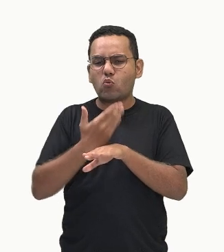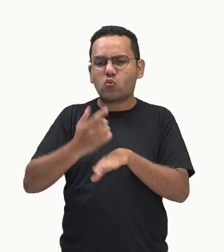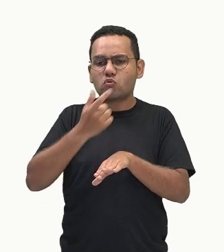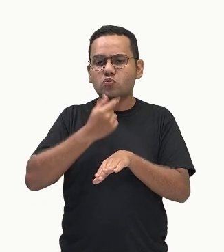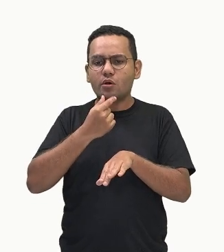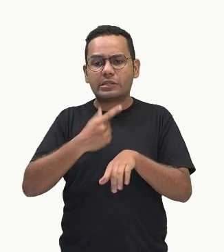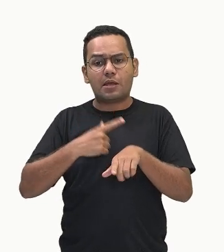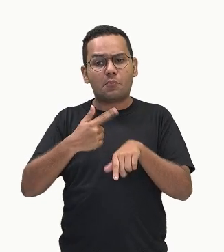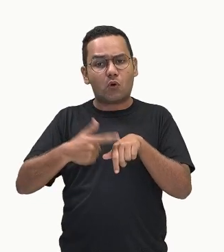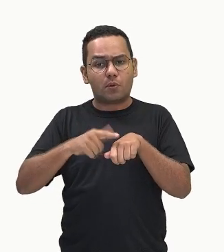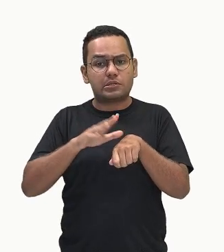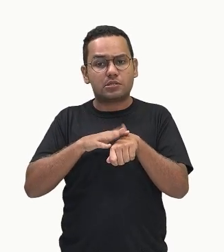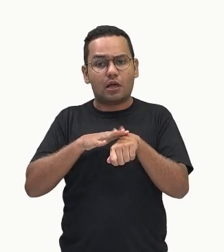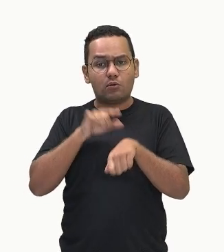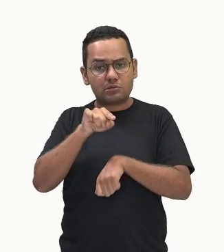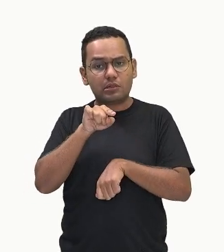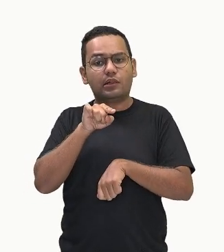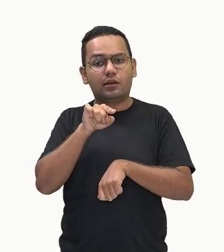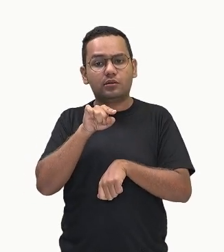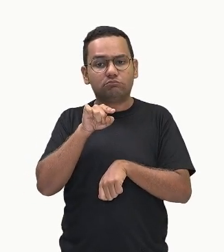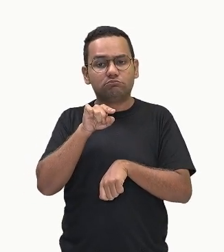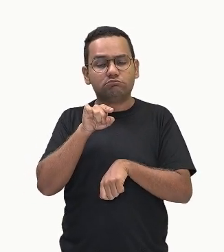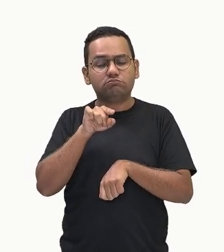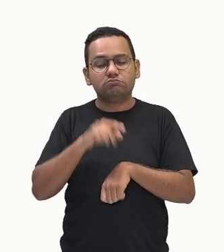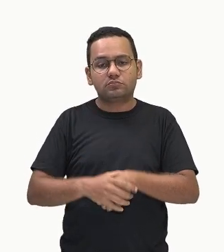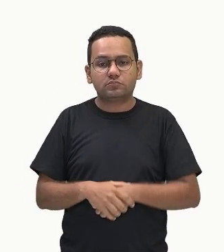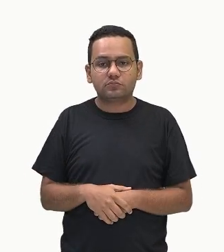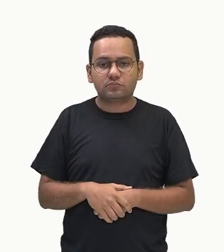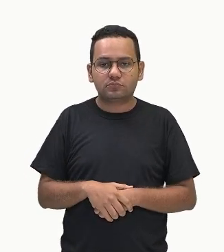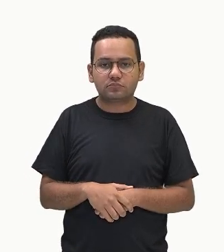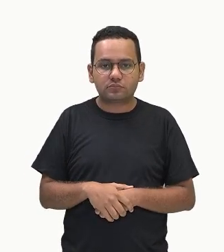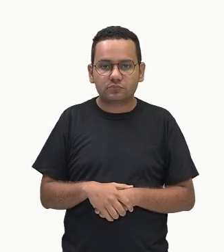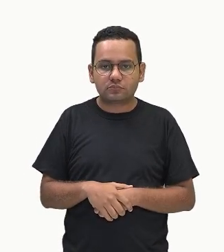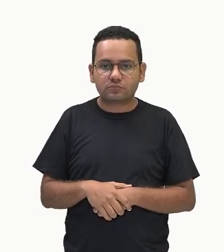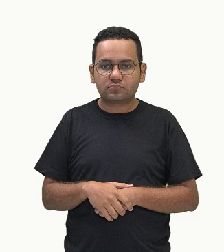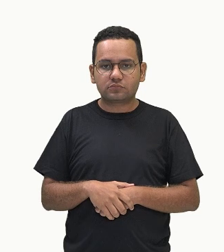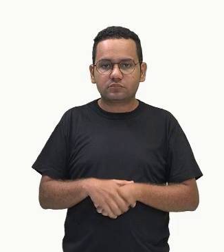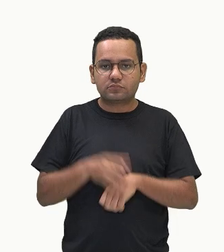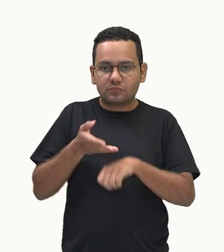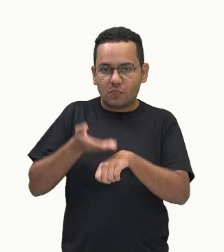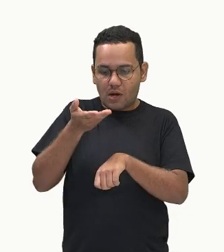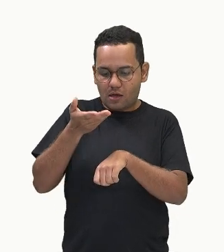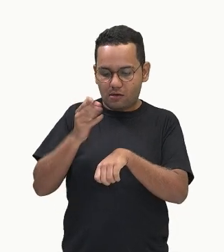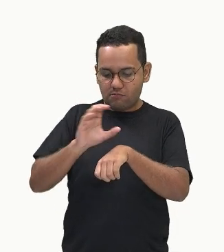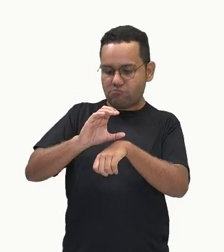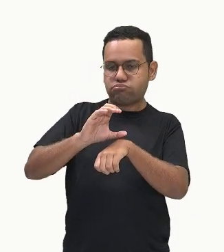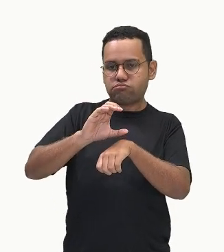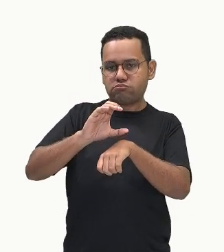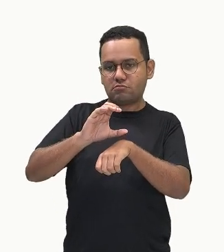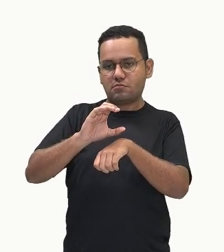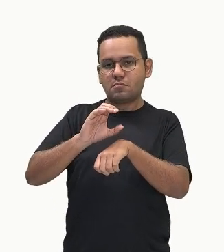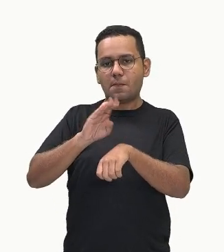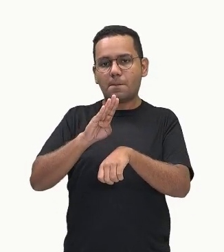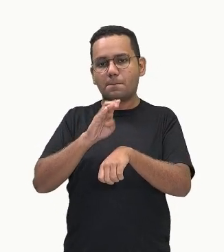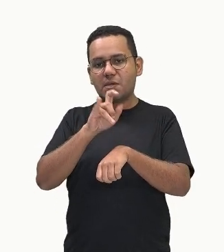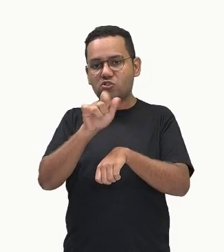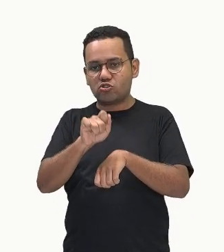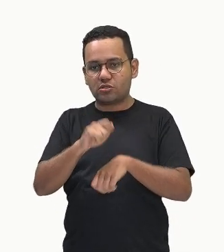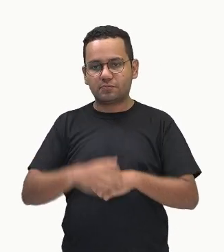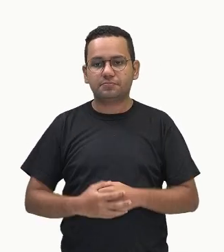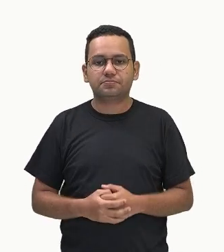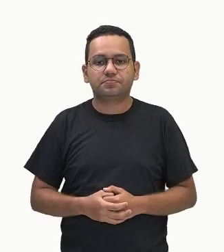em homens, relacionado a essa estrutura, a esse órgão. E aqui acima temos a bexiga